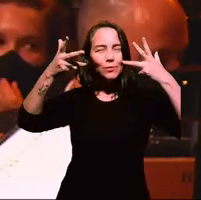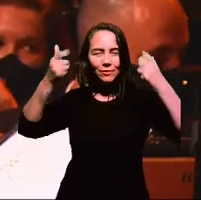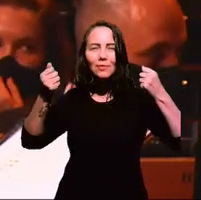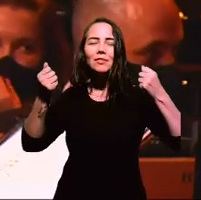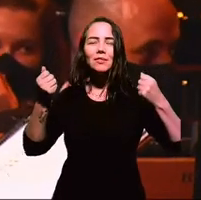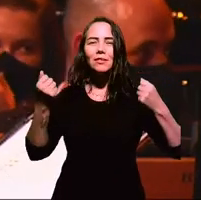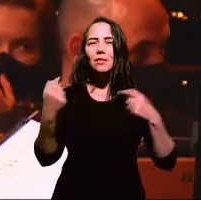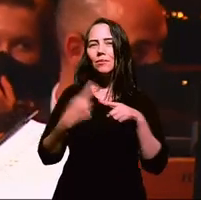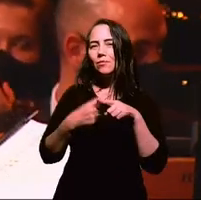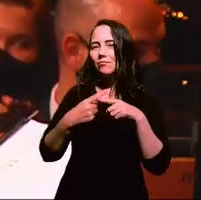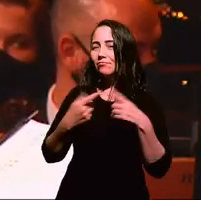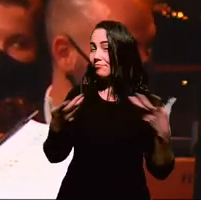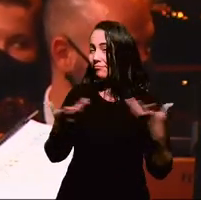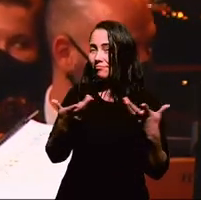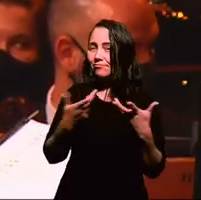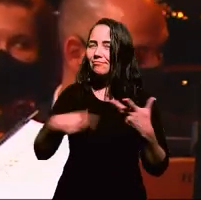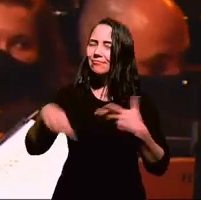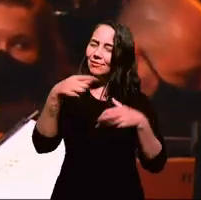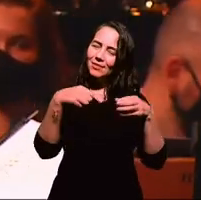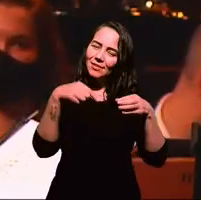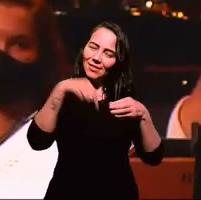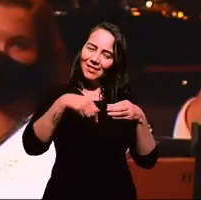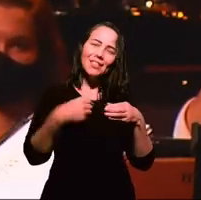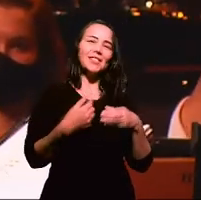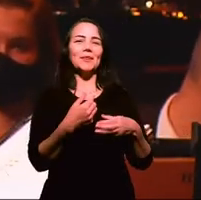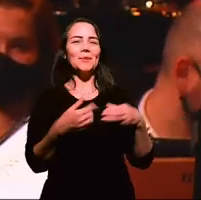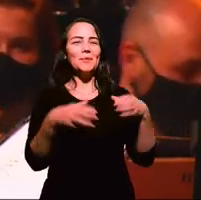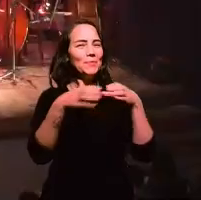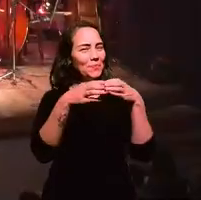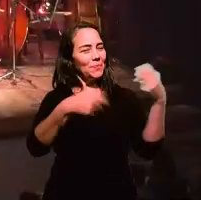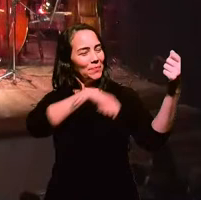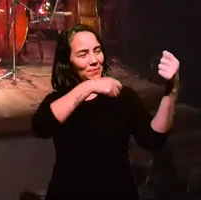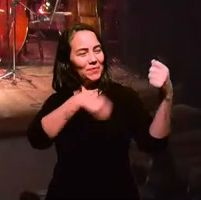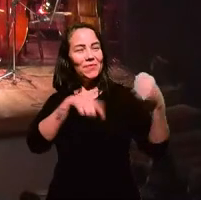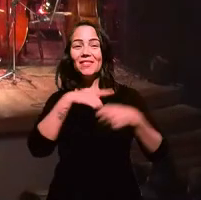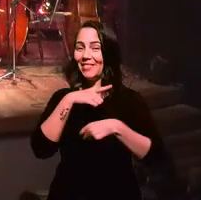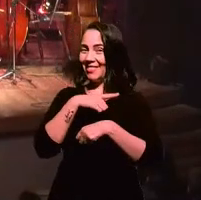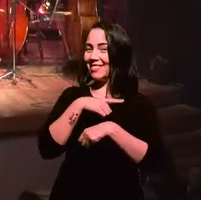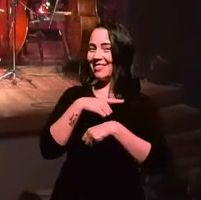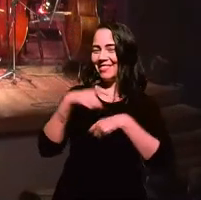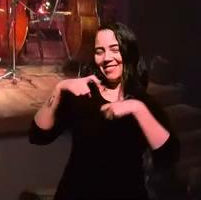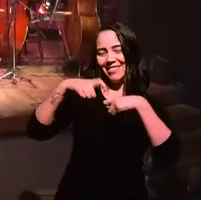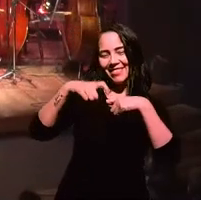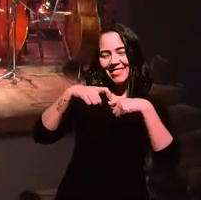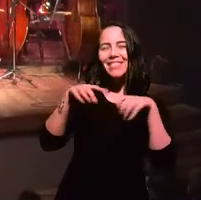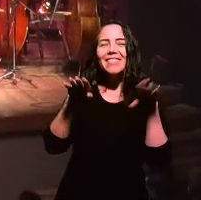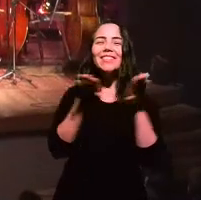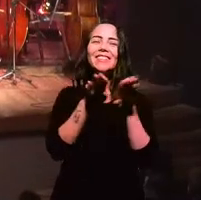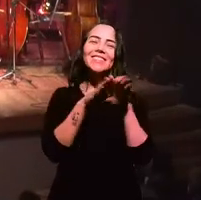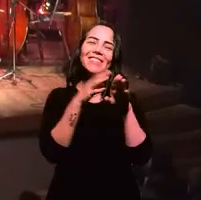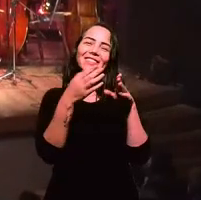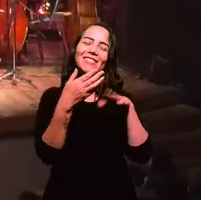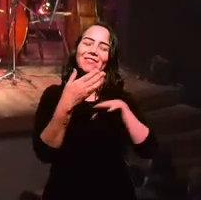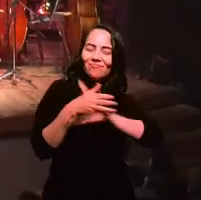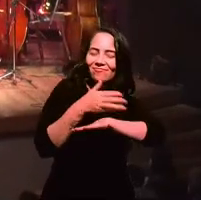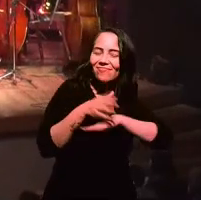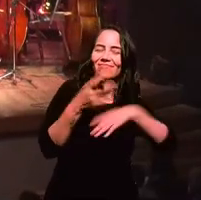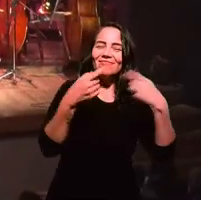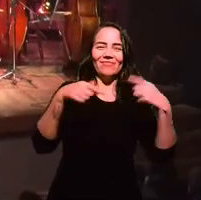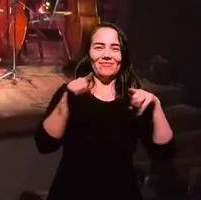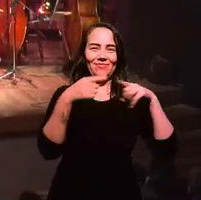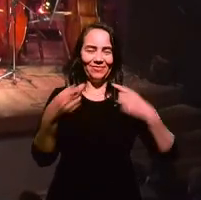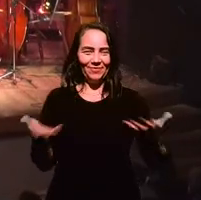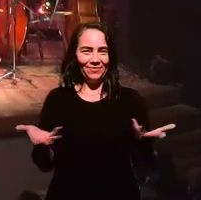extraordinária. Nós temos aqui na nossa orquestra uma doutora e também musicista na nossa orquestra. E